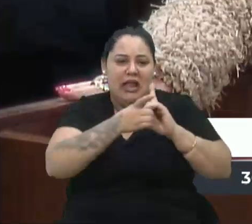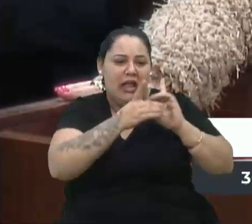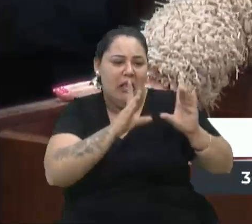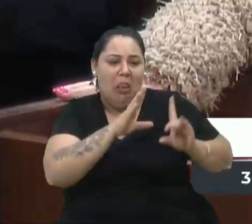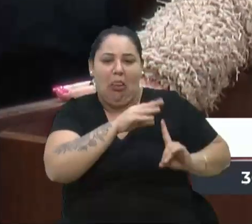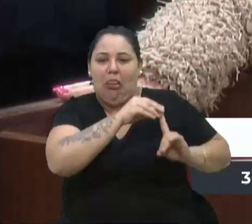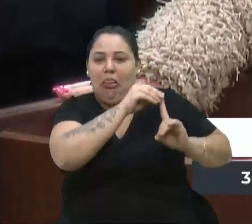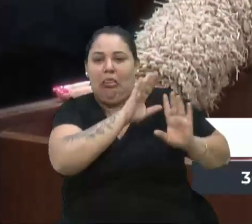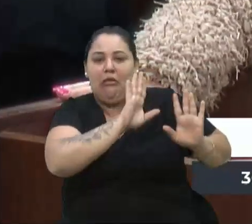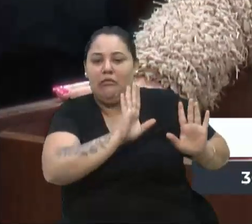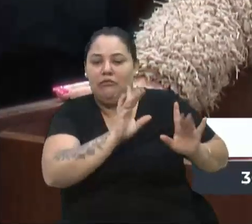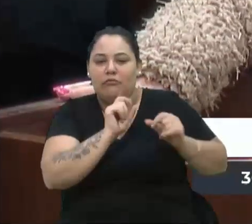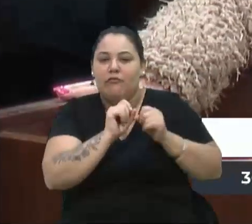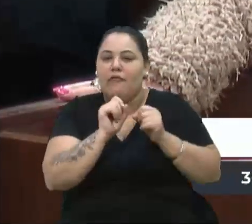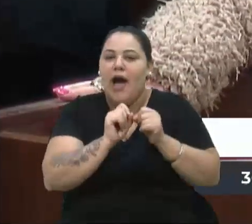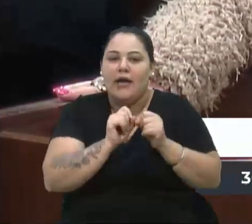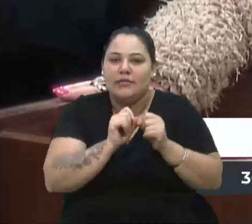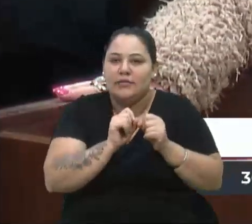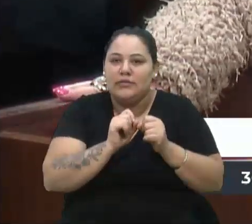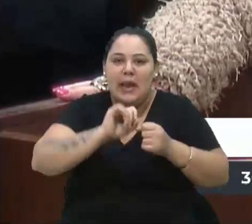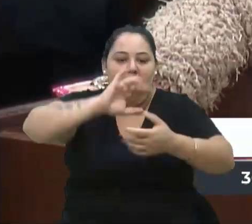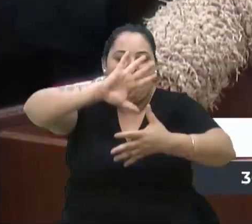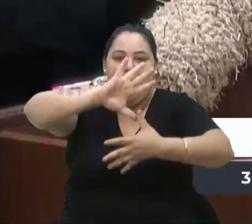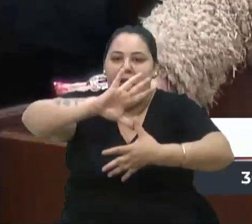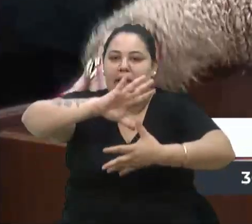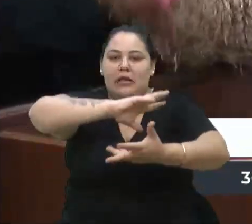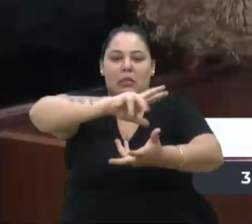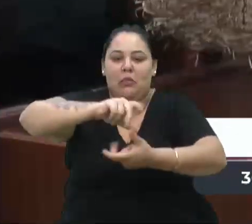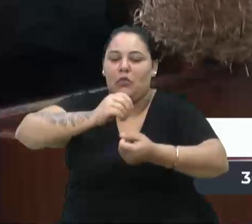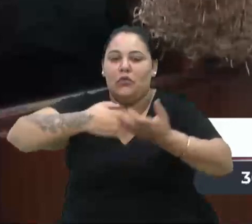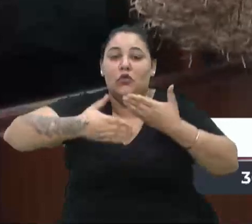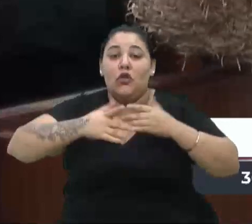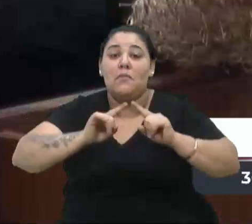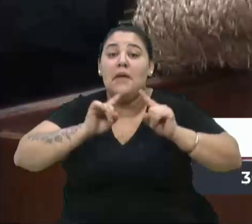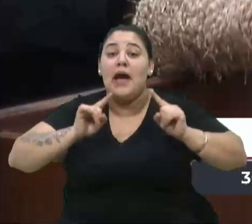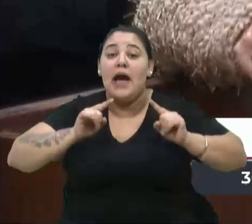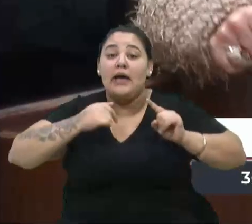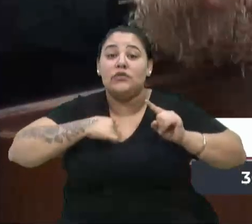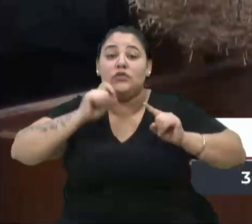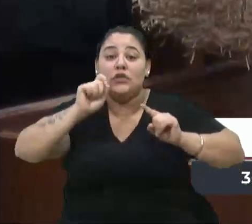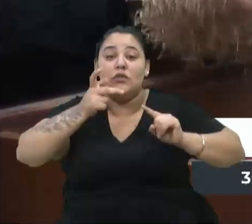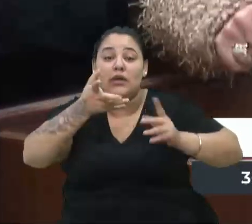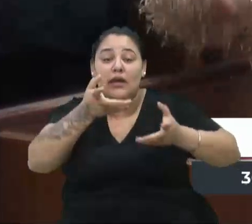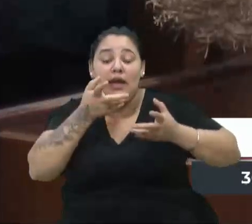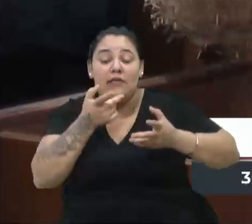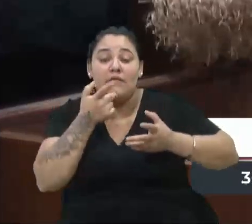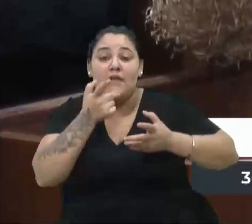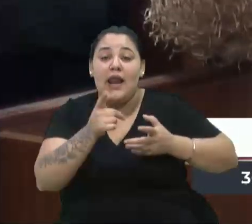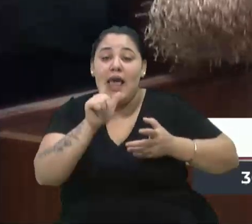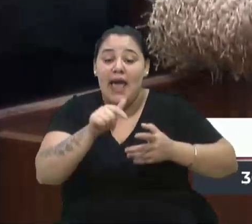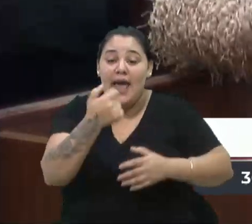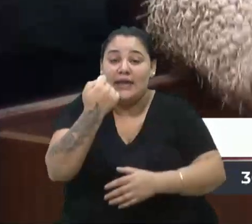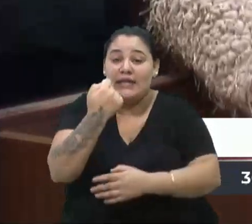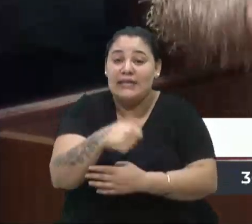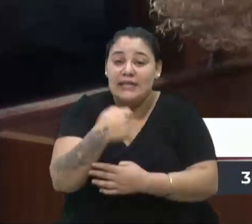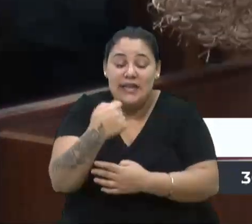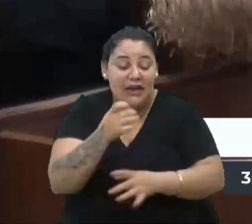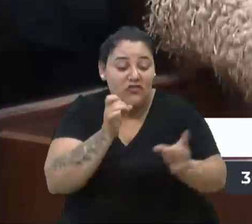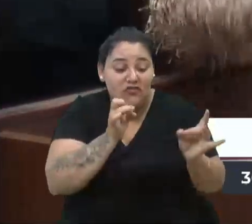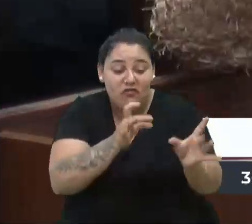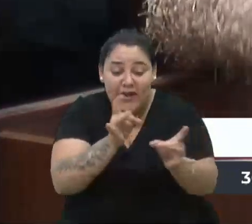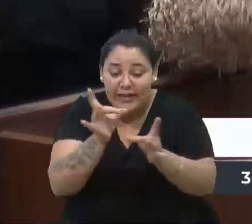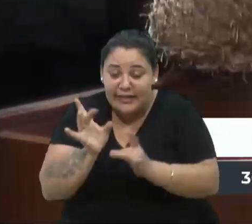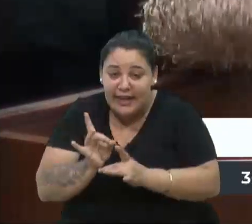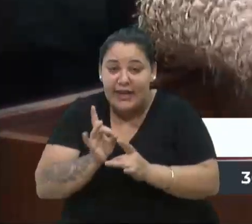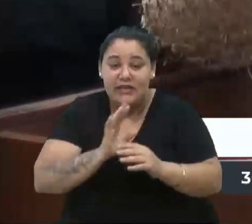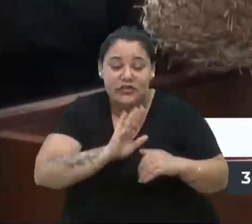democracia, faz na América e no mundo inteiro. Mas eu vou entrar aqui na necessidade de o